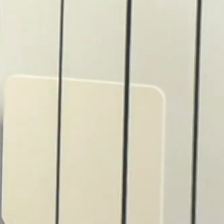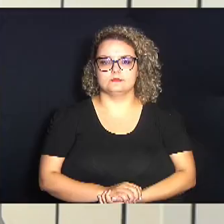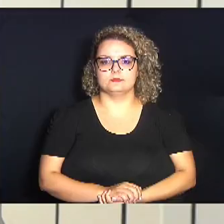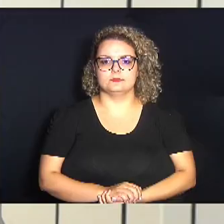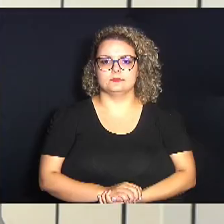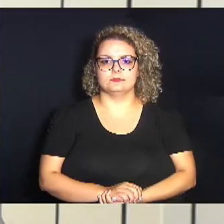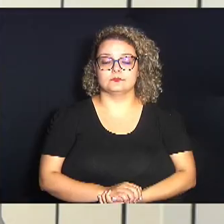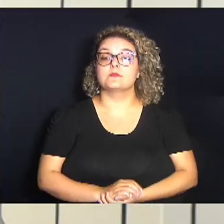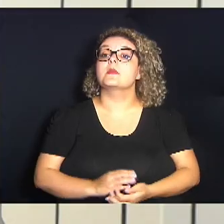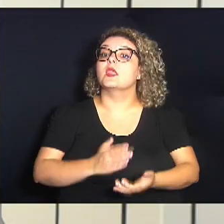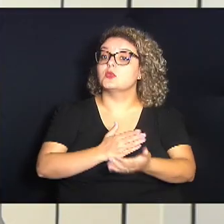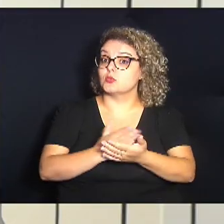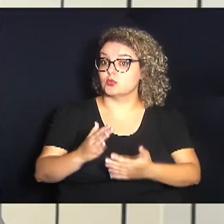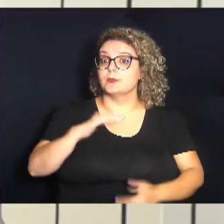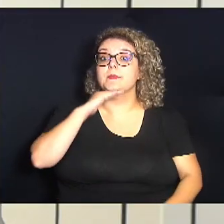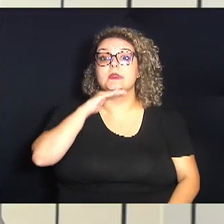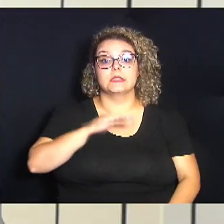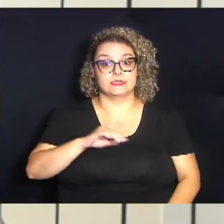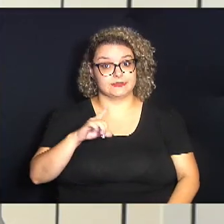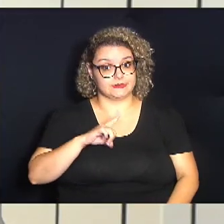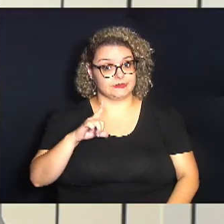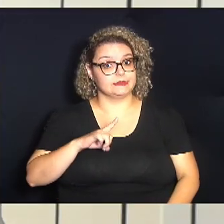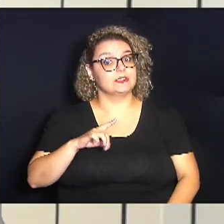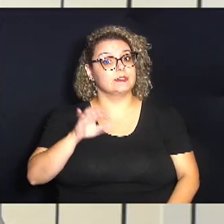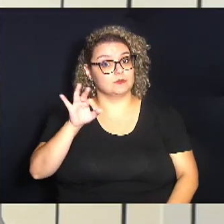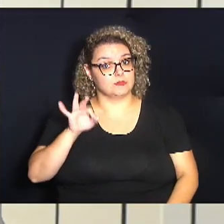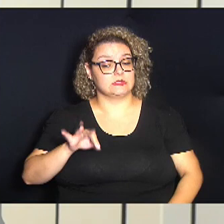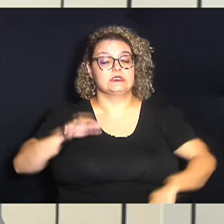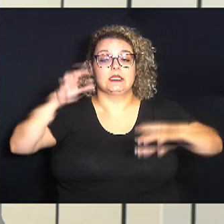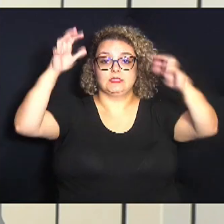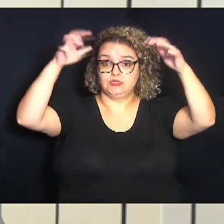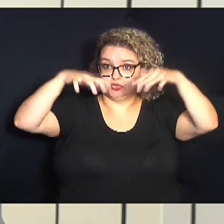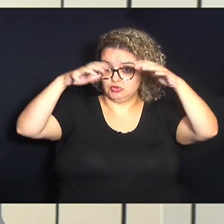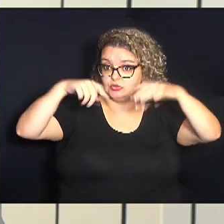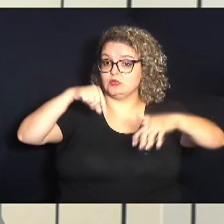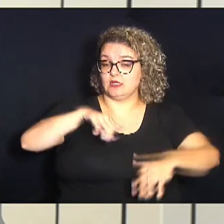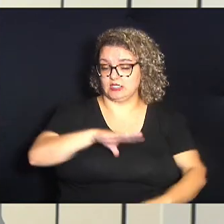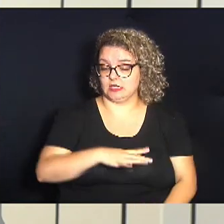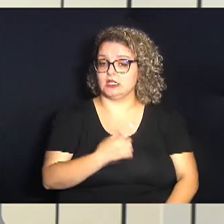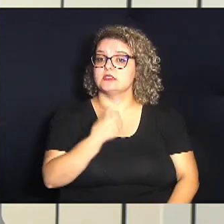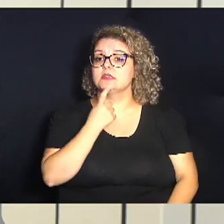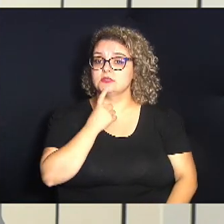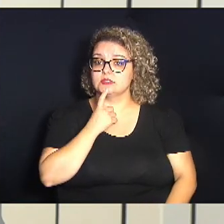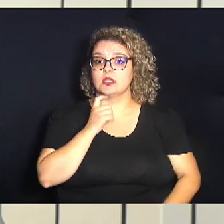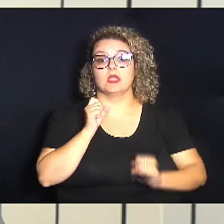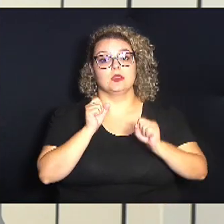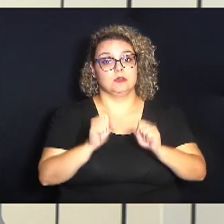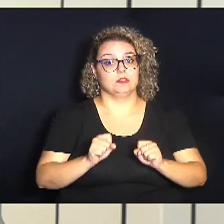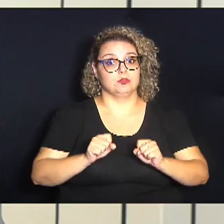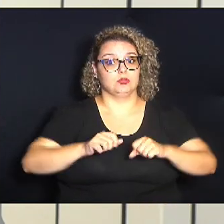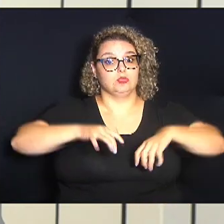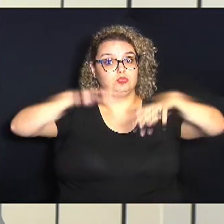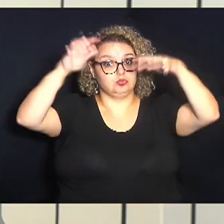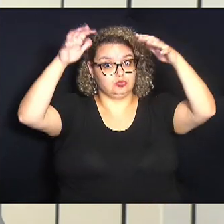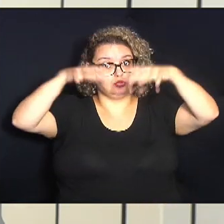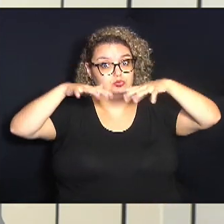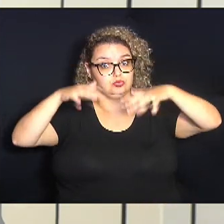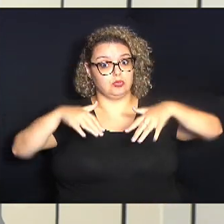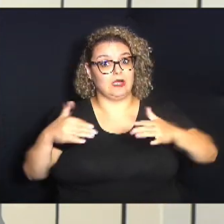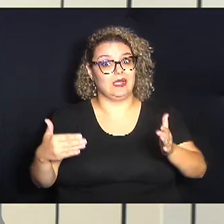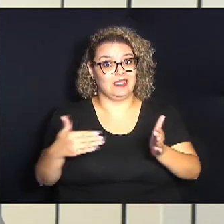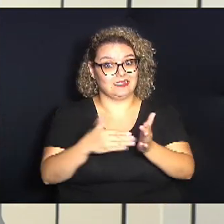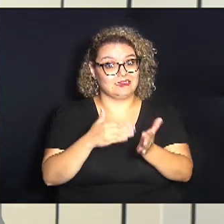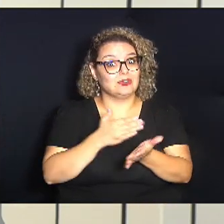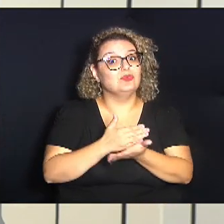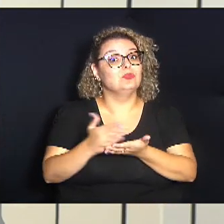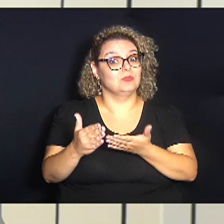Agora, no início da tarde, tem previsão de chuva aqui para a cidade de Campinas e ela pode cair até o início da